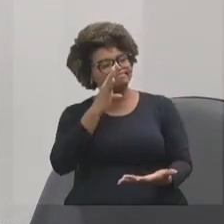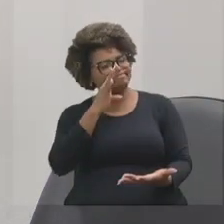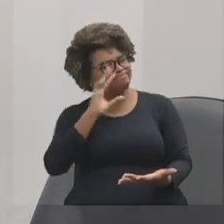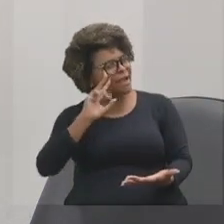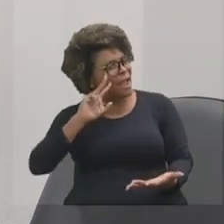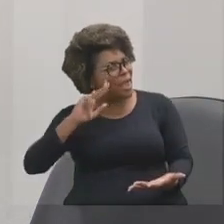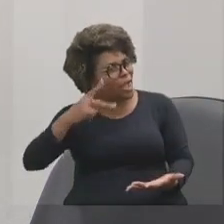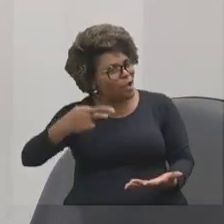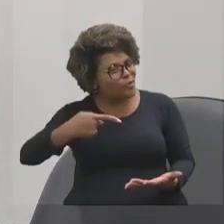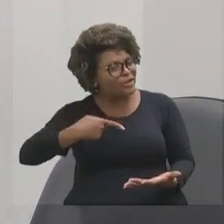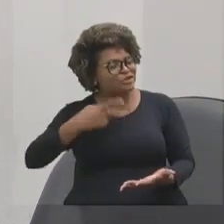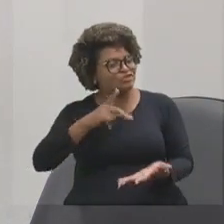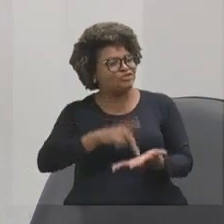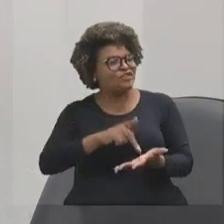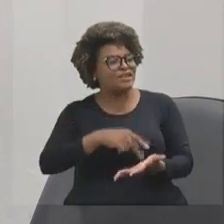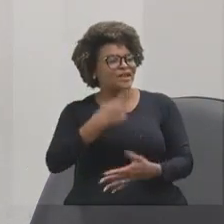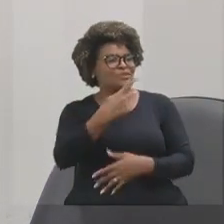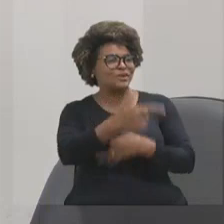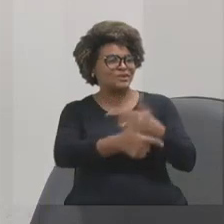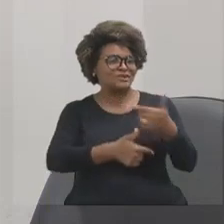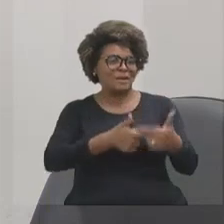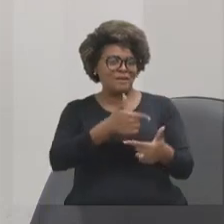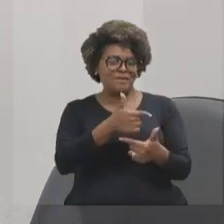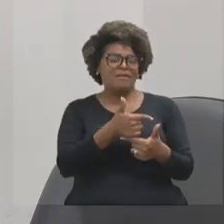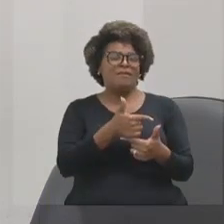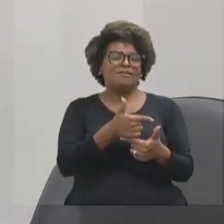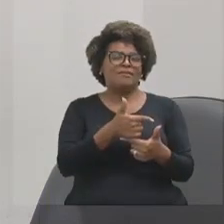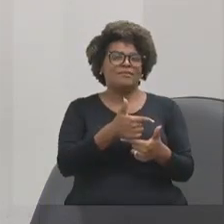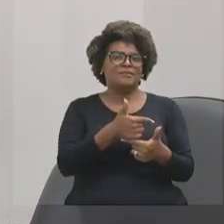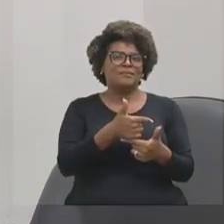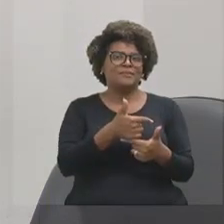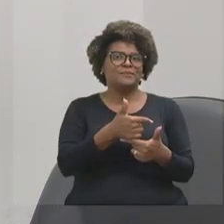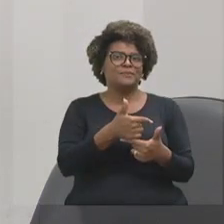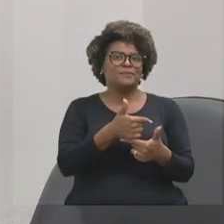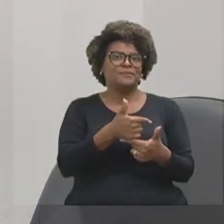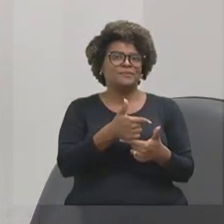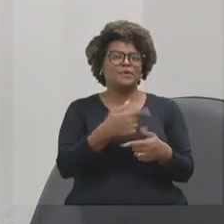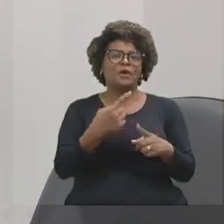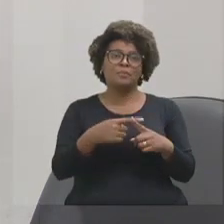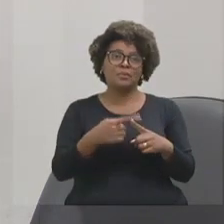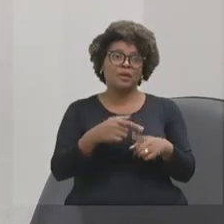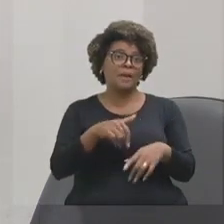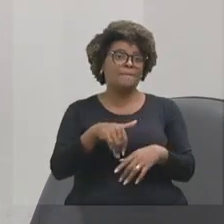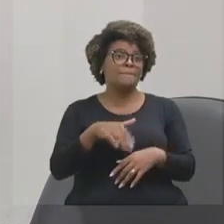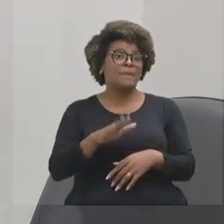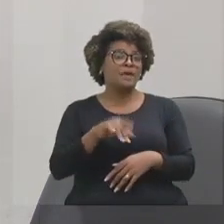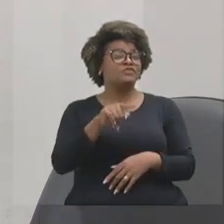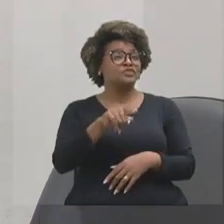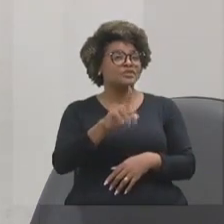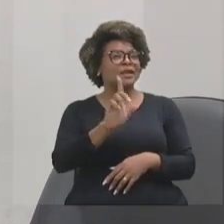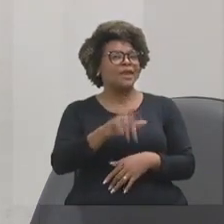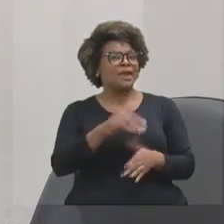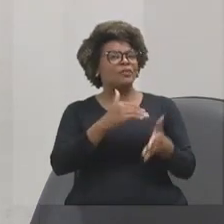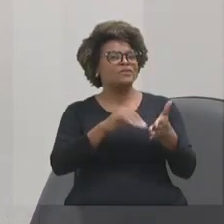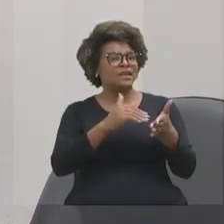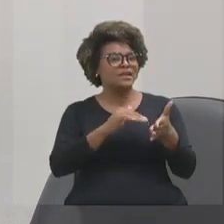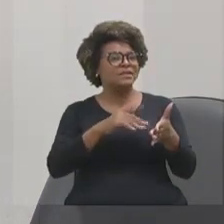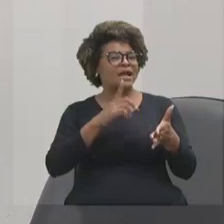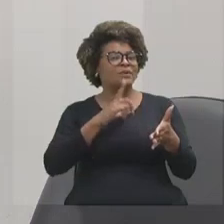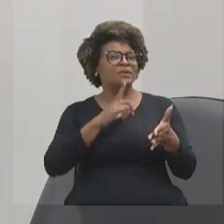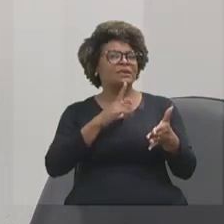admiração pelo seu trabalho que não é pequeno é eu falo que além de tudo você é um secretário muito próximo